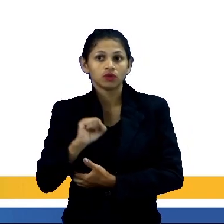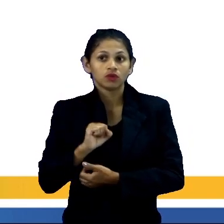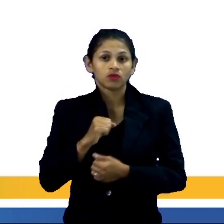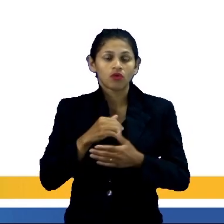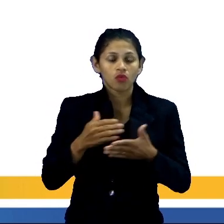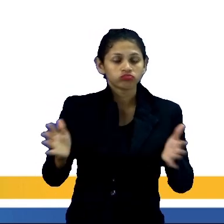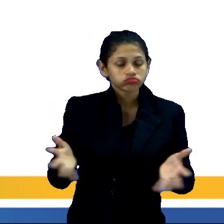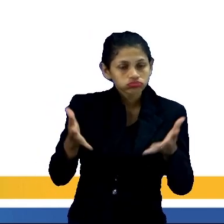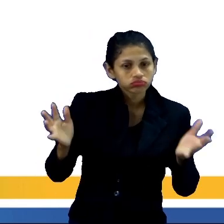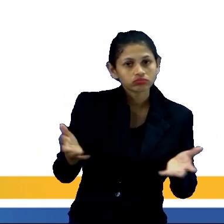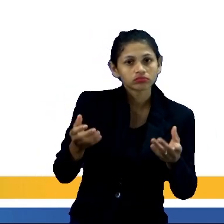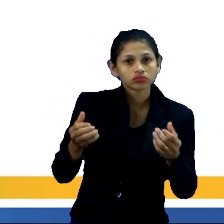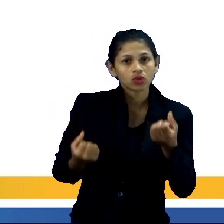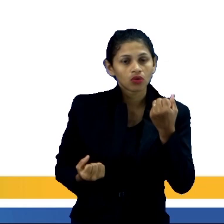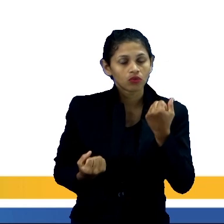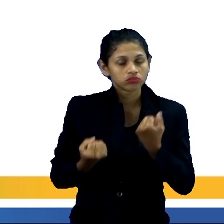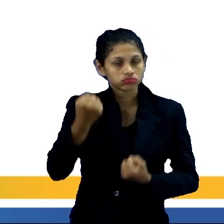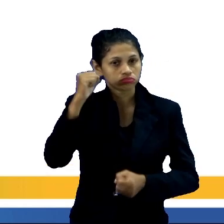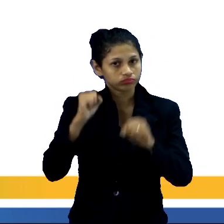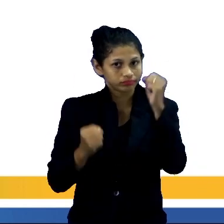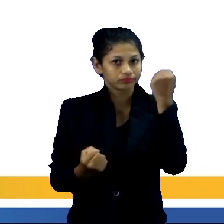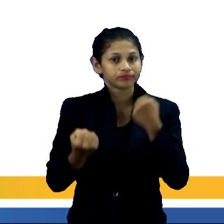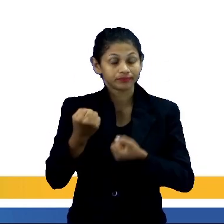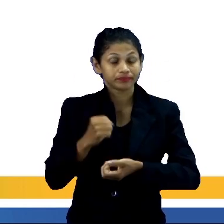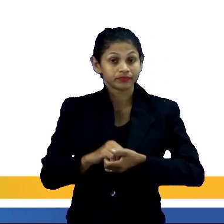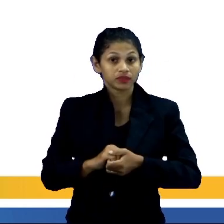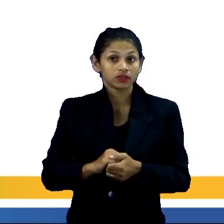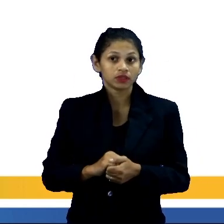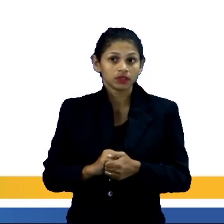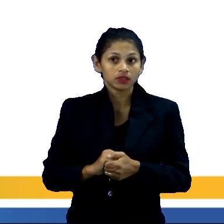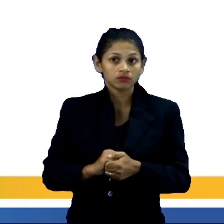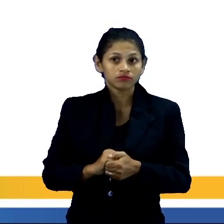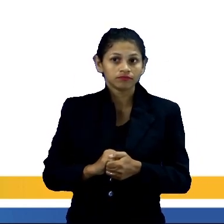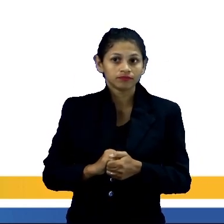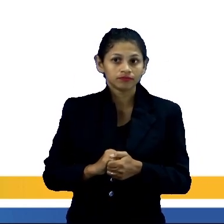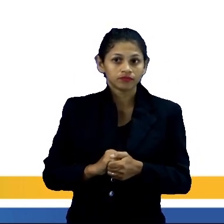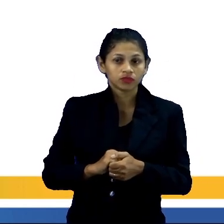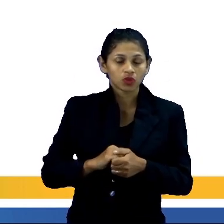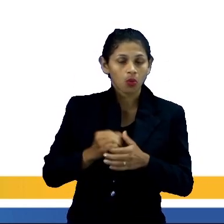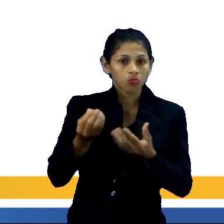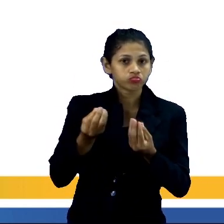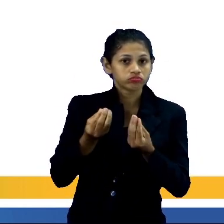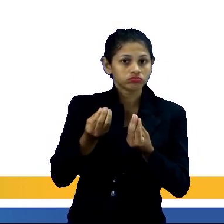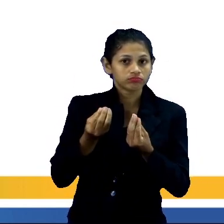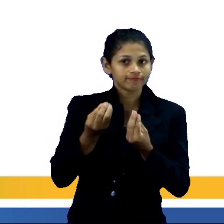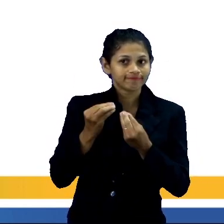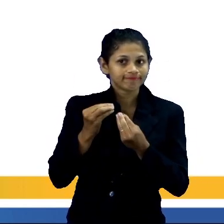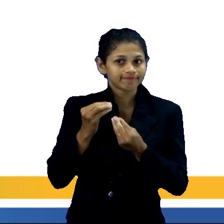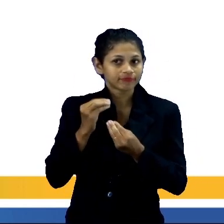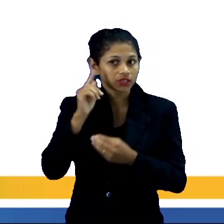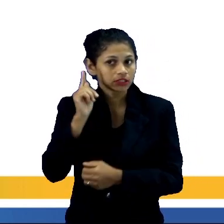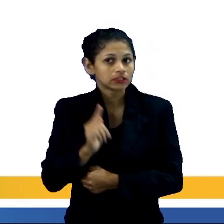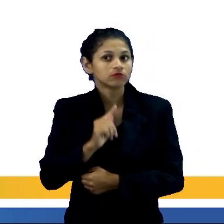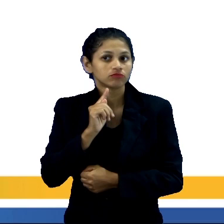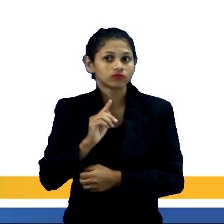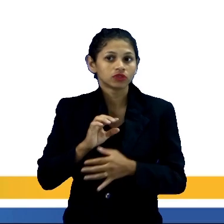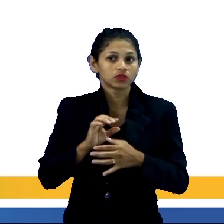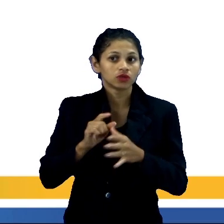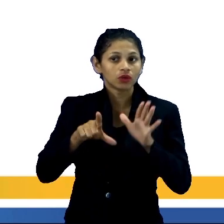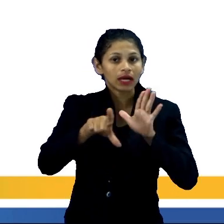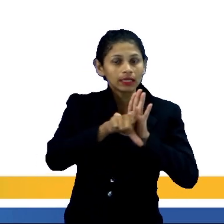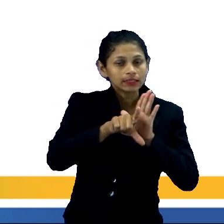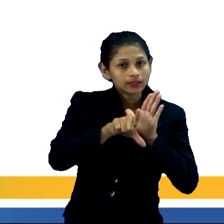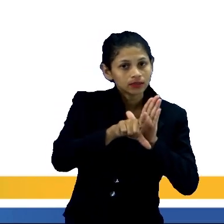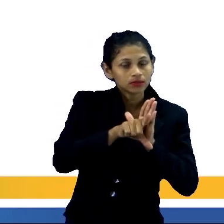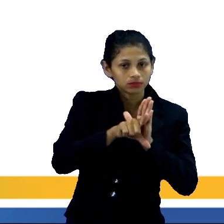essas medidas a gente tem a extinção da lei que proibia a instalação de indústrias e tecidos na colônia, né, ele extinguiu essa lei